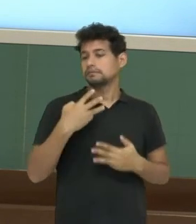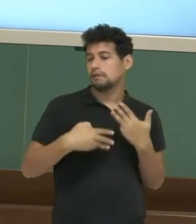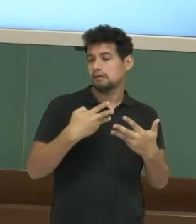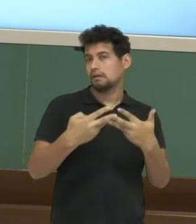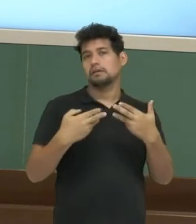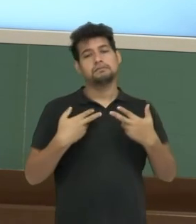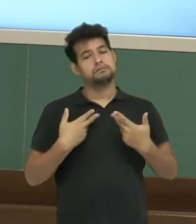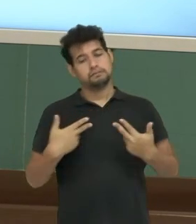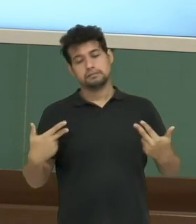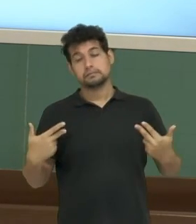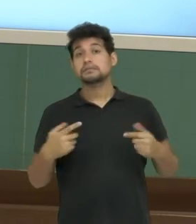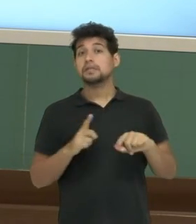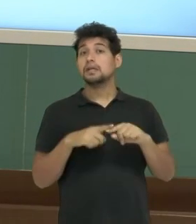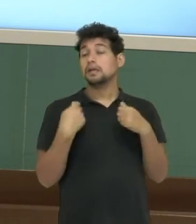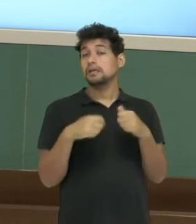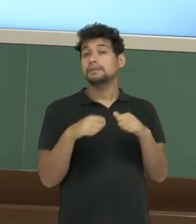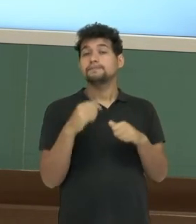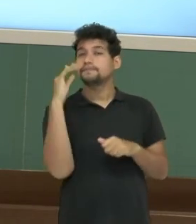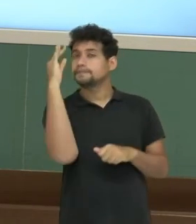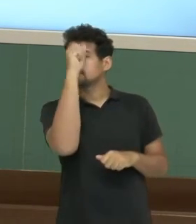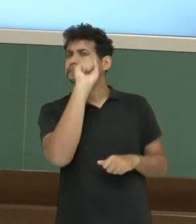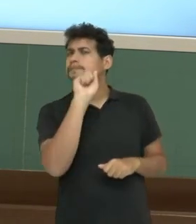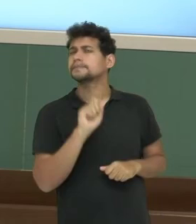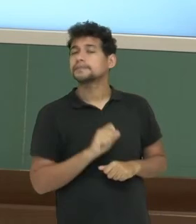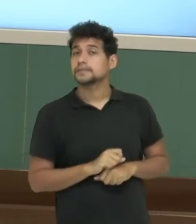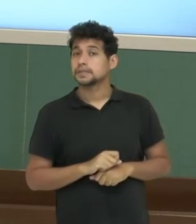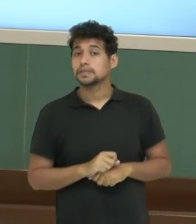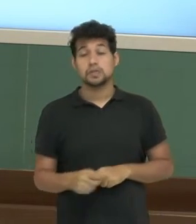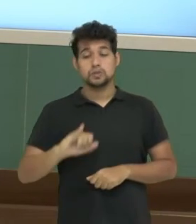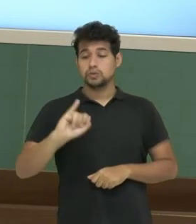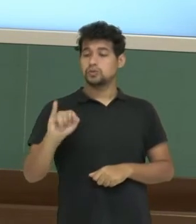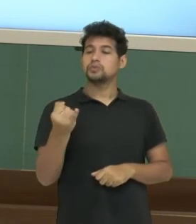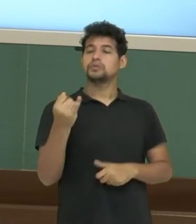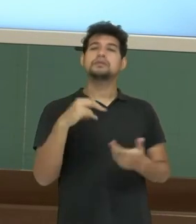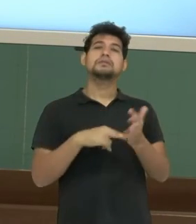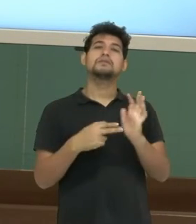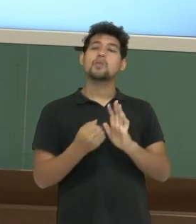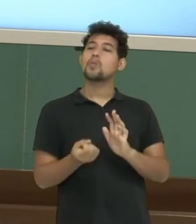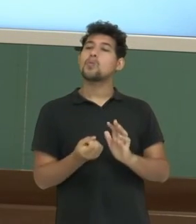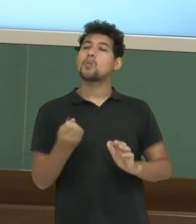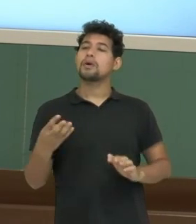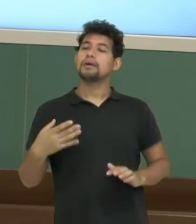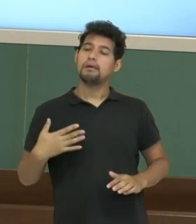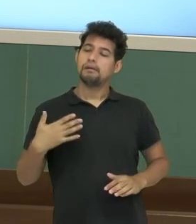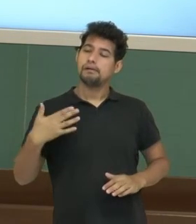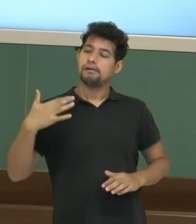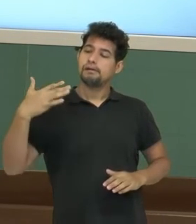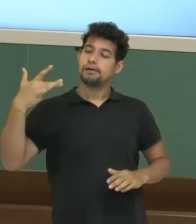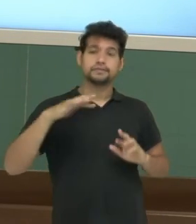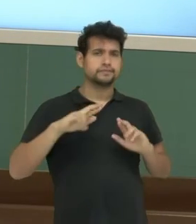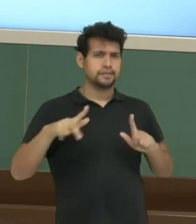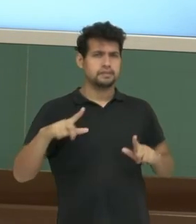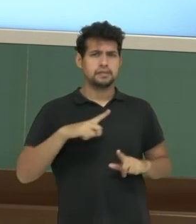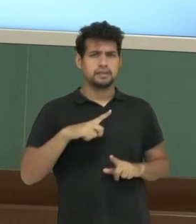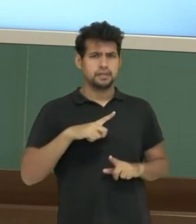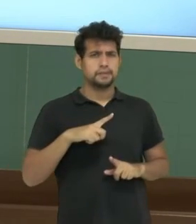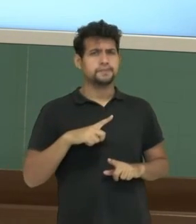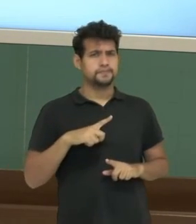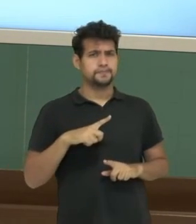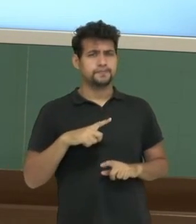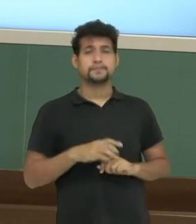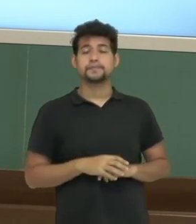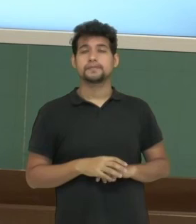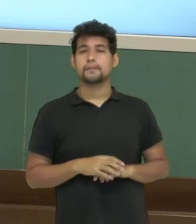aí vai. E a gente precisa saber que o juro nada mais é do que o quanto passou, a diferença entre o montante e o